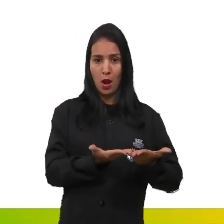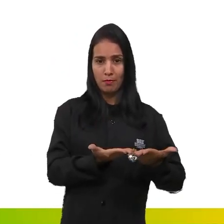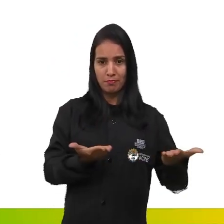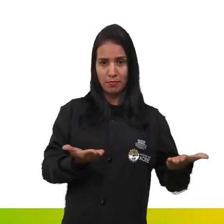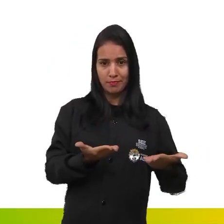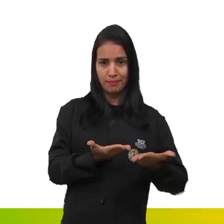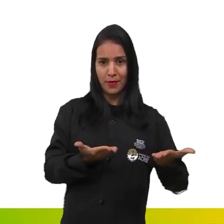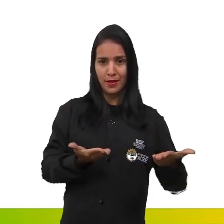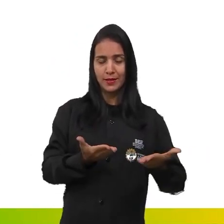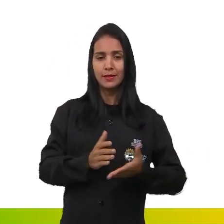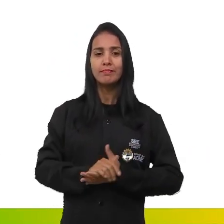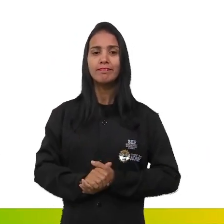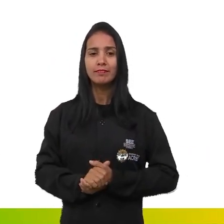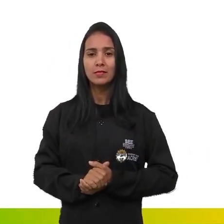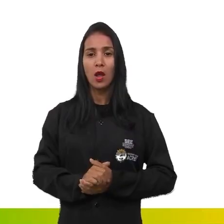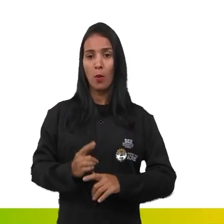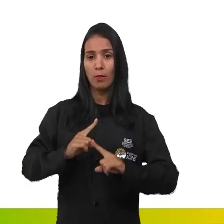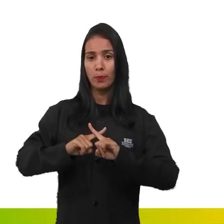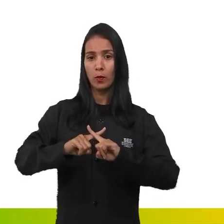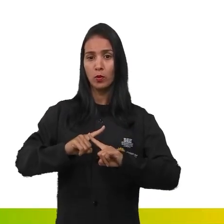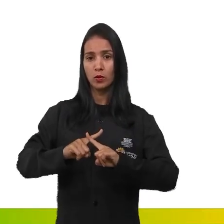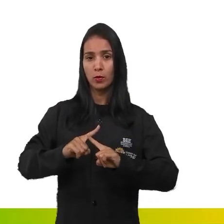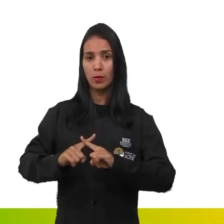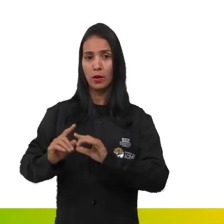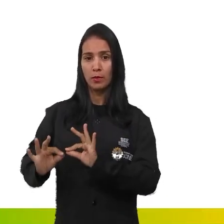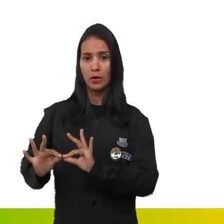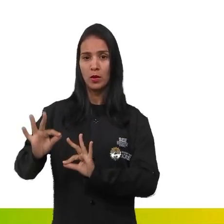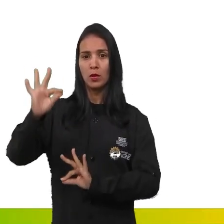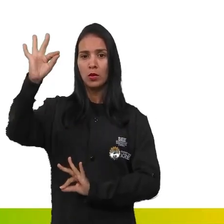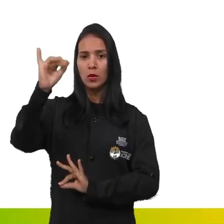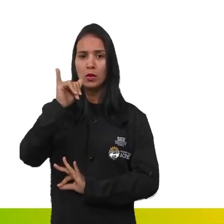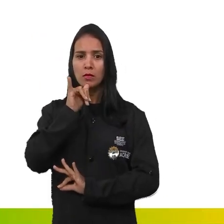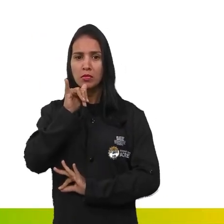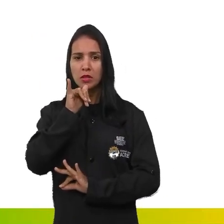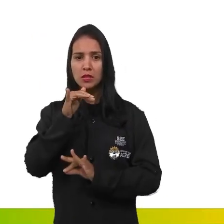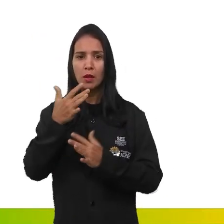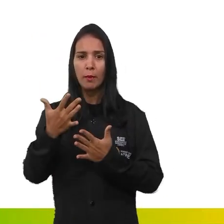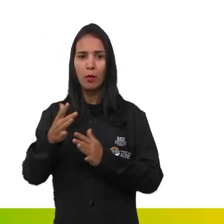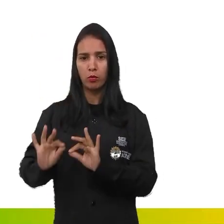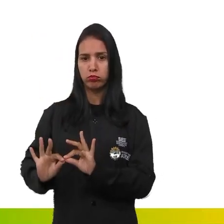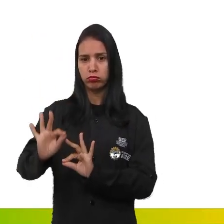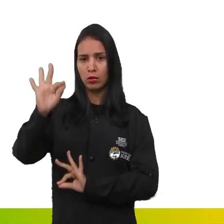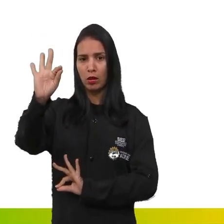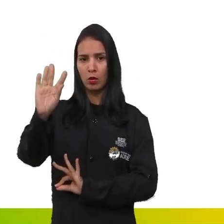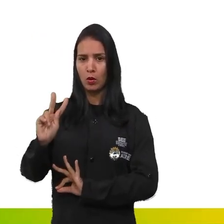ok? E multiplico pela altura. Digamos que aqui tem uma altura H.